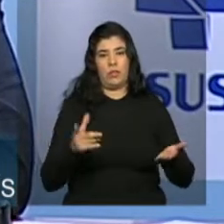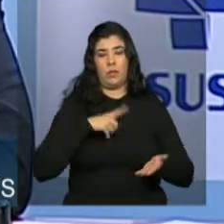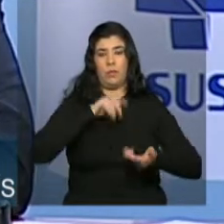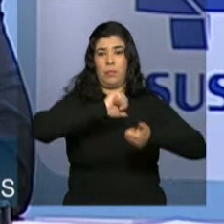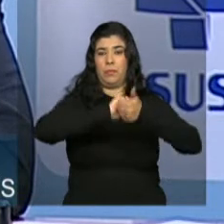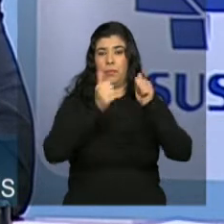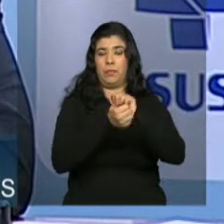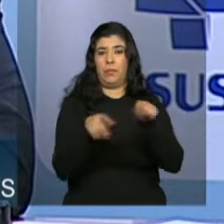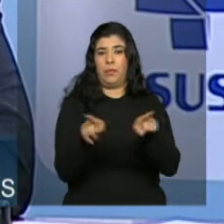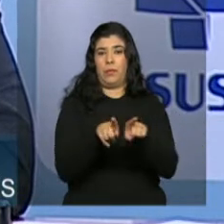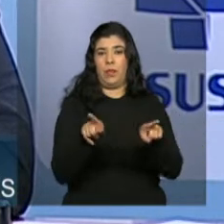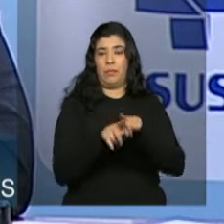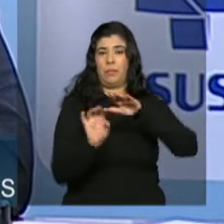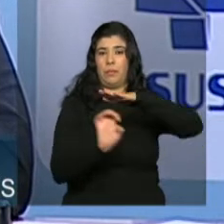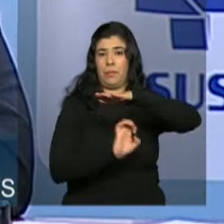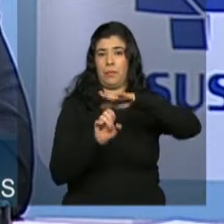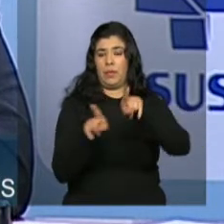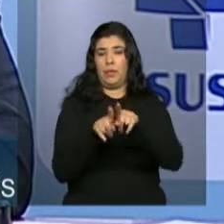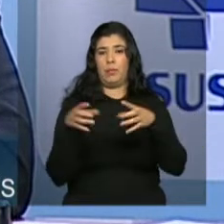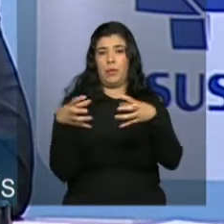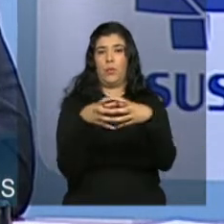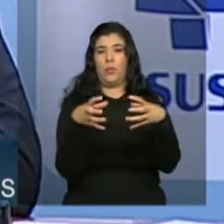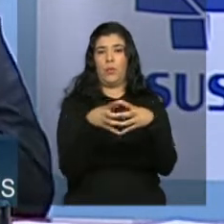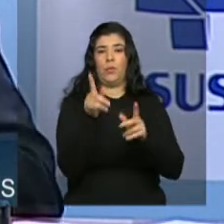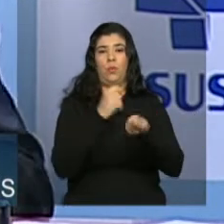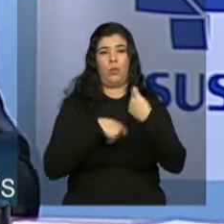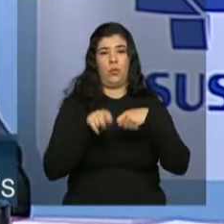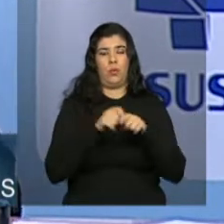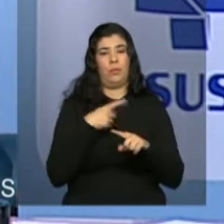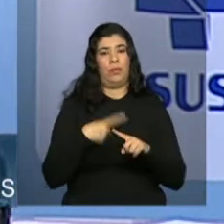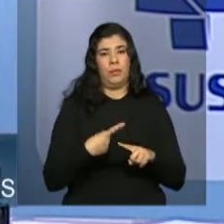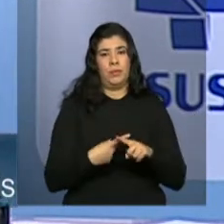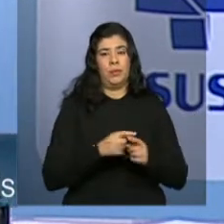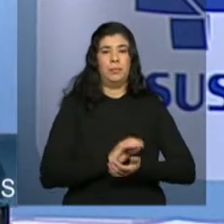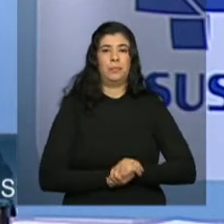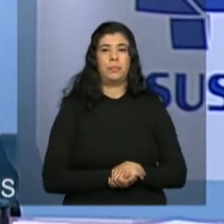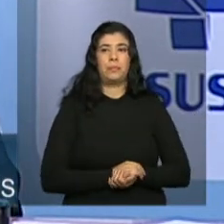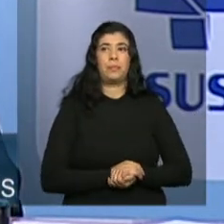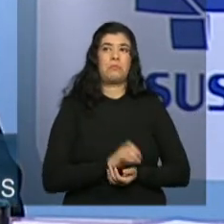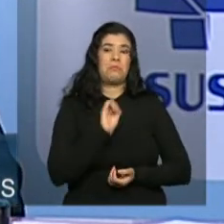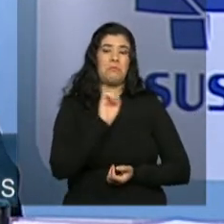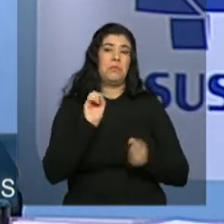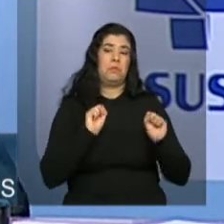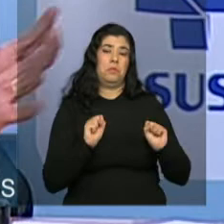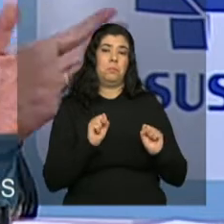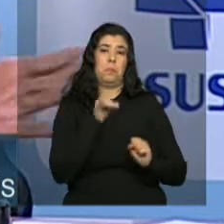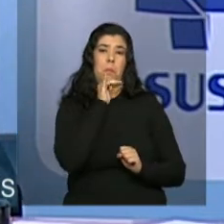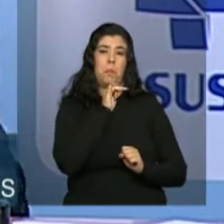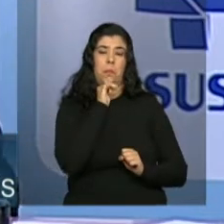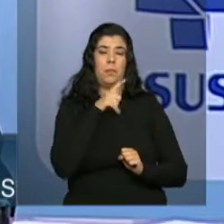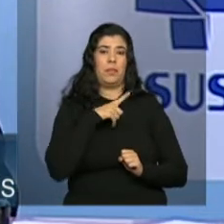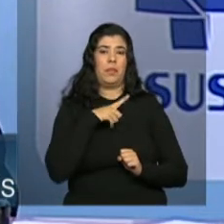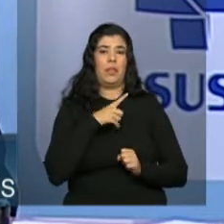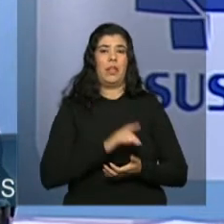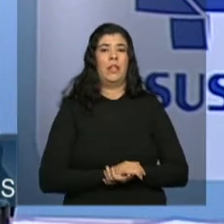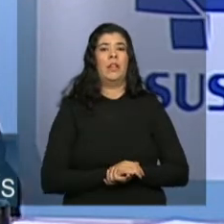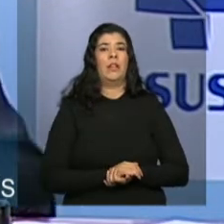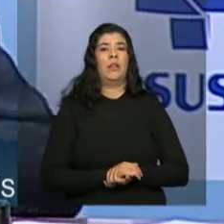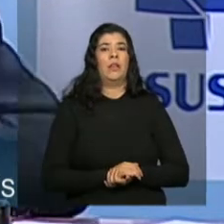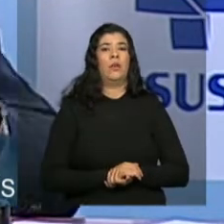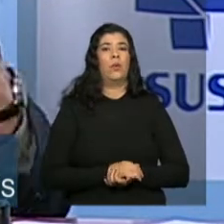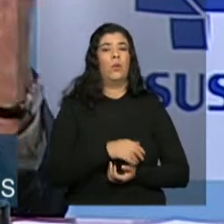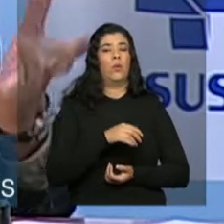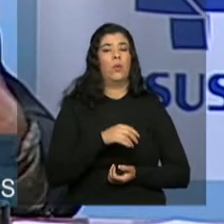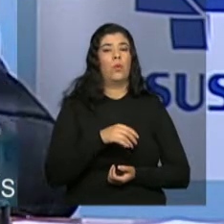aplicado tanto para a empresa como para grupo econômico porque você pode ter quando nosso presente da